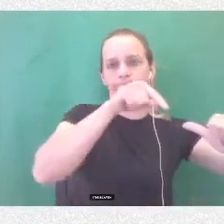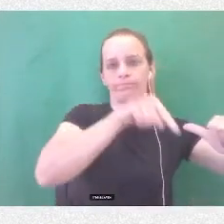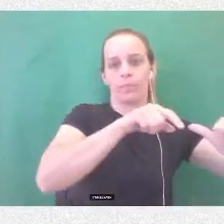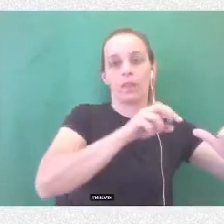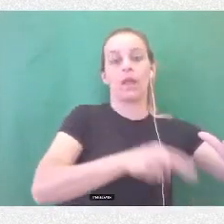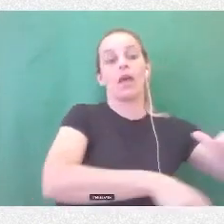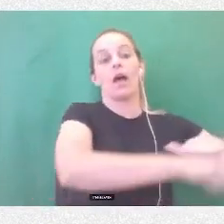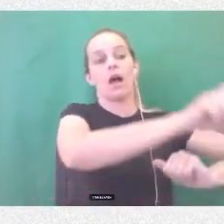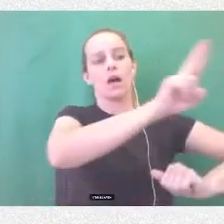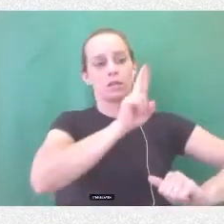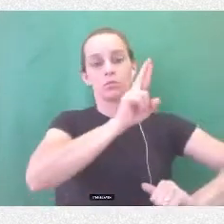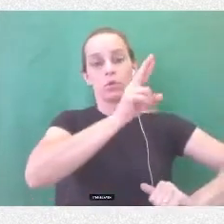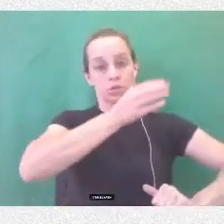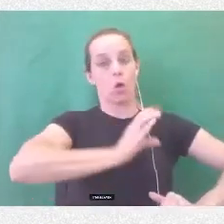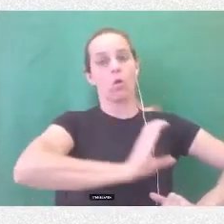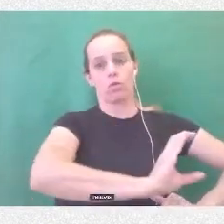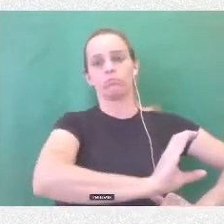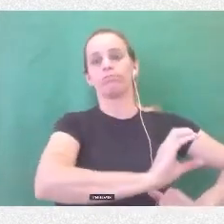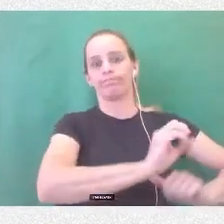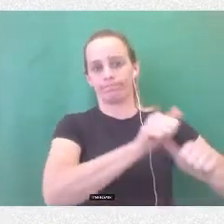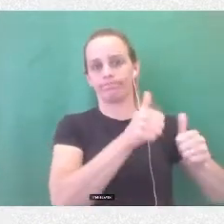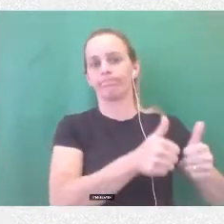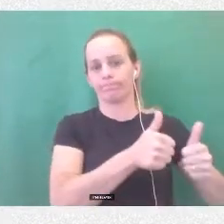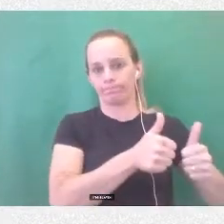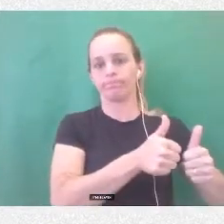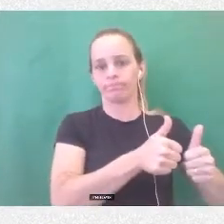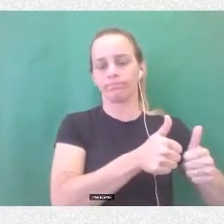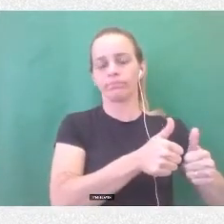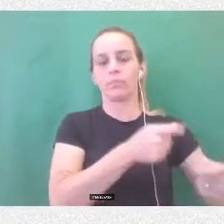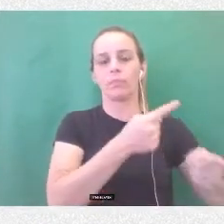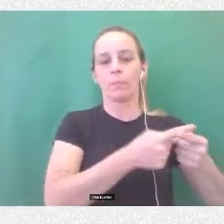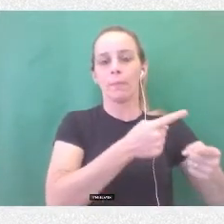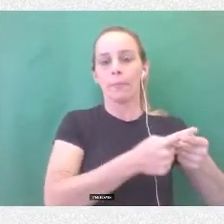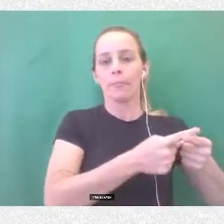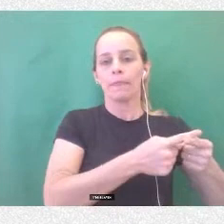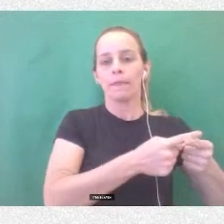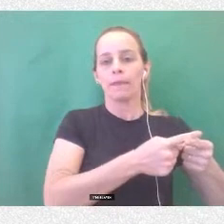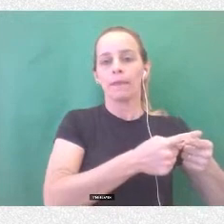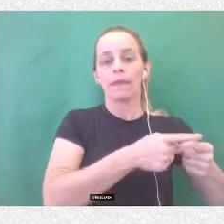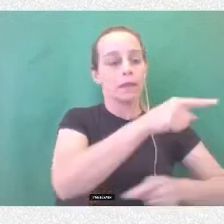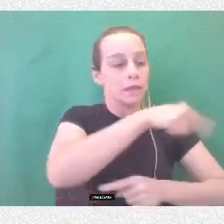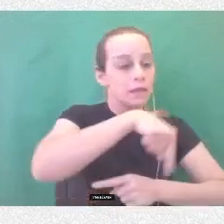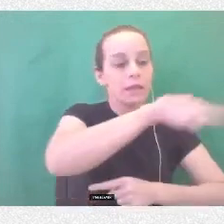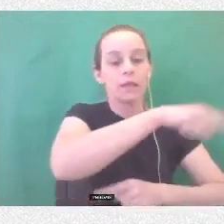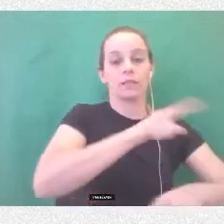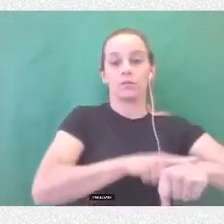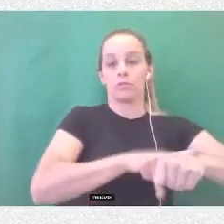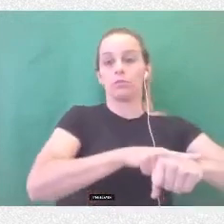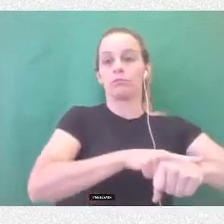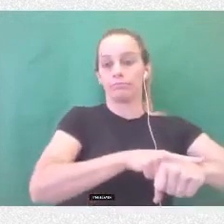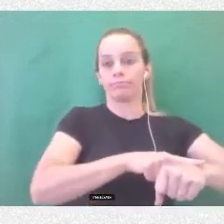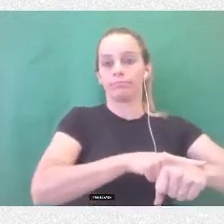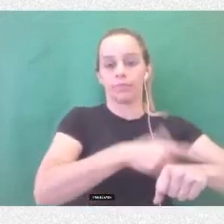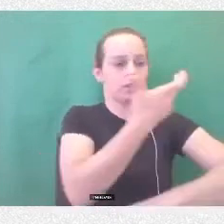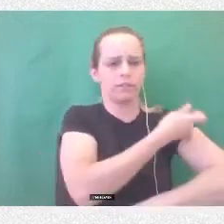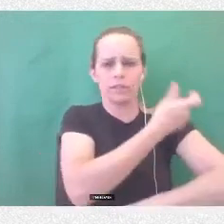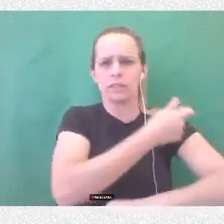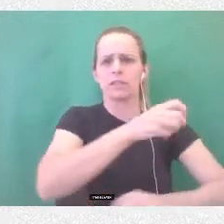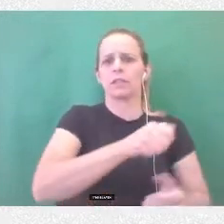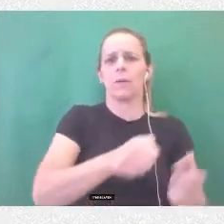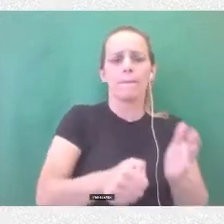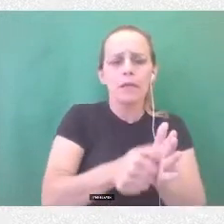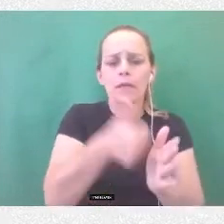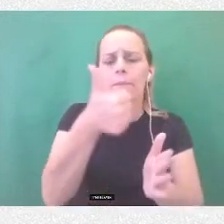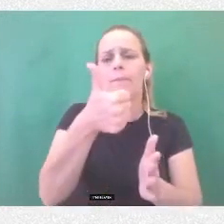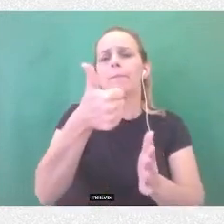bastante confiável, mesmo que nós tenhamos essas disparidades de momento de vacinação, de priorização, primeiro dos idosos que receberam um